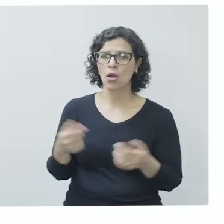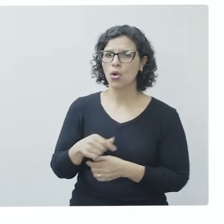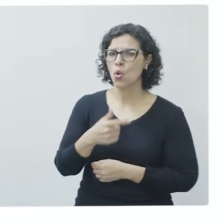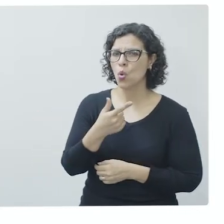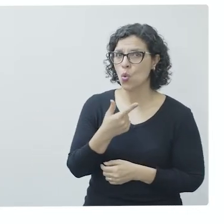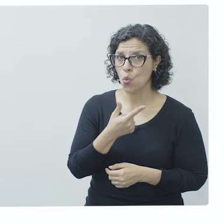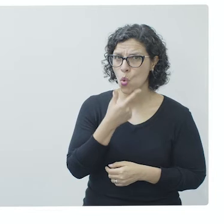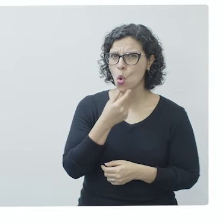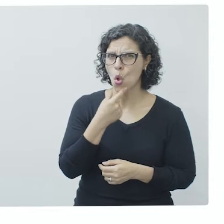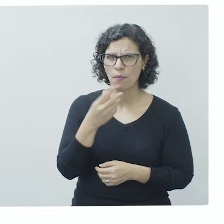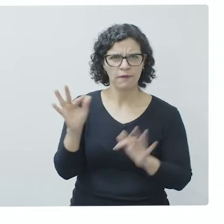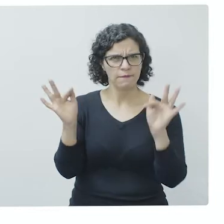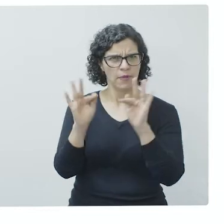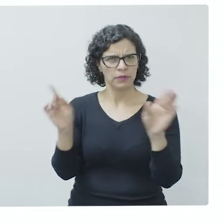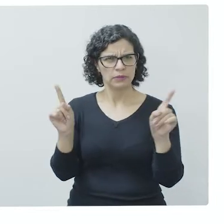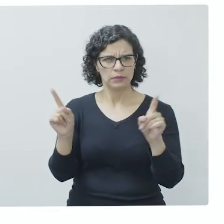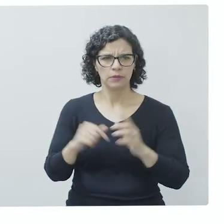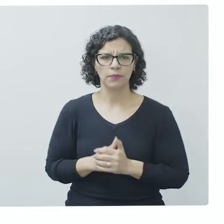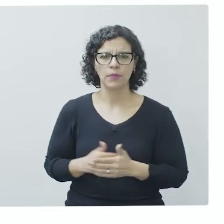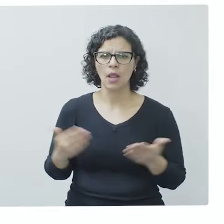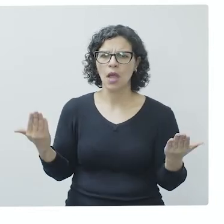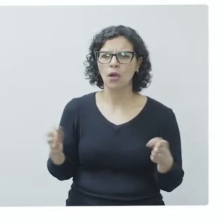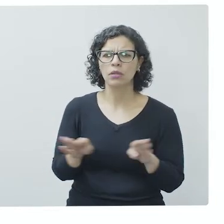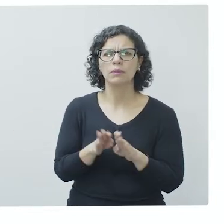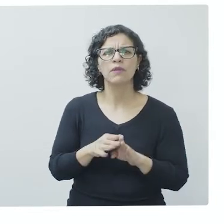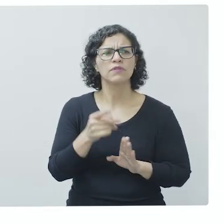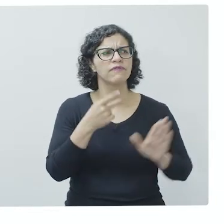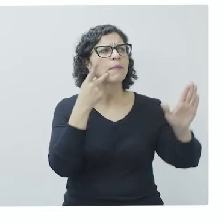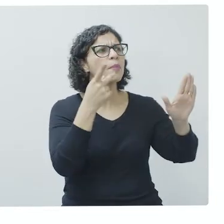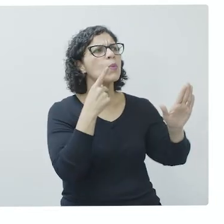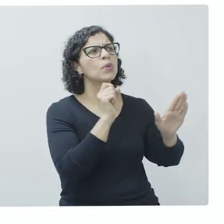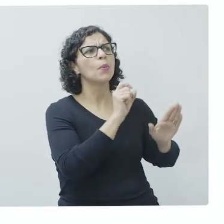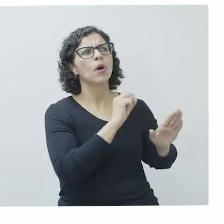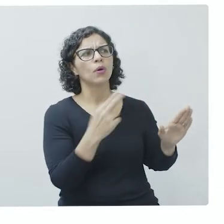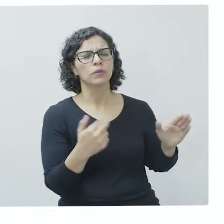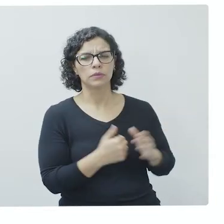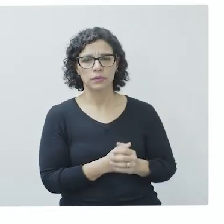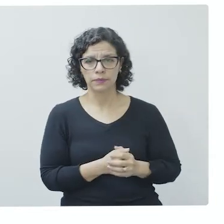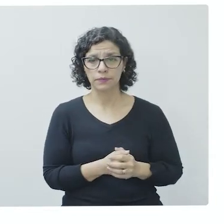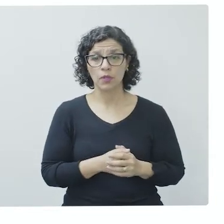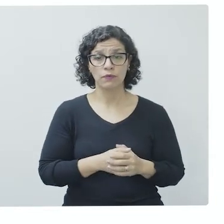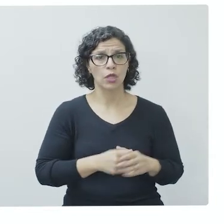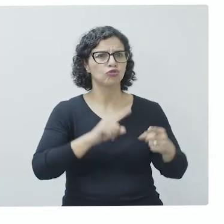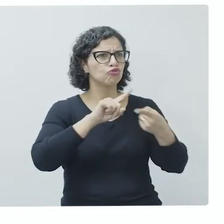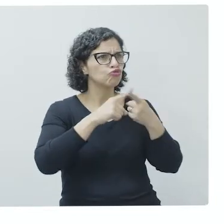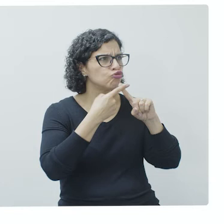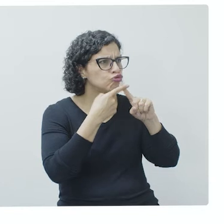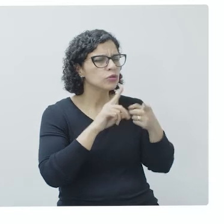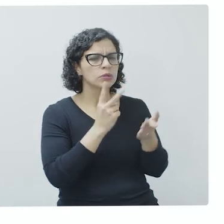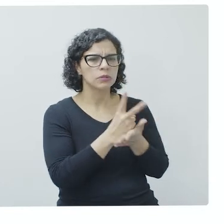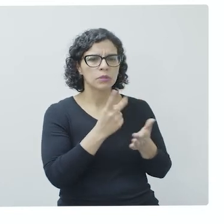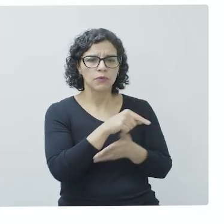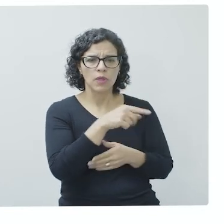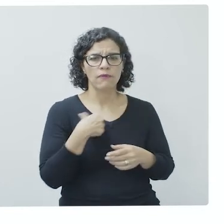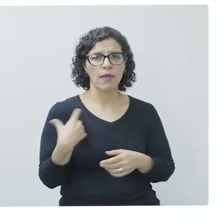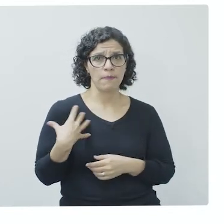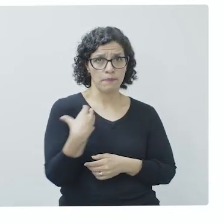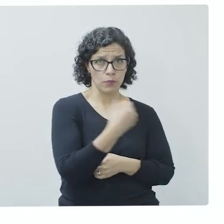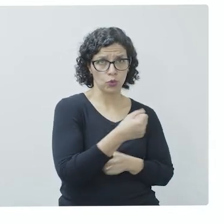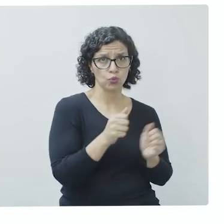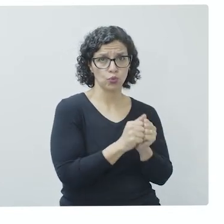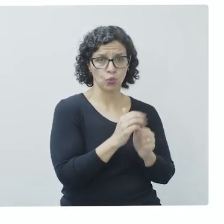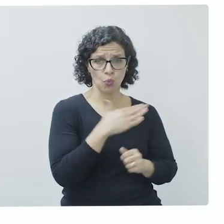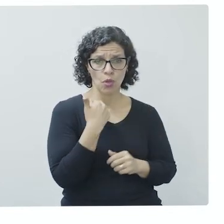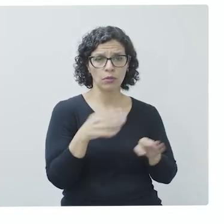Mas o velho médico não ficou satisfeito. Quero que me prometa uma coisa. Jure de pé junto que só vai me levar